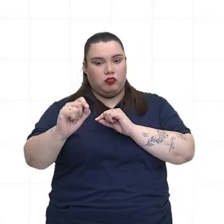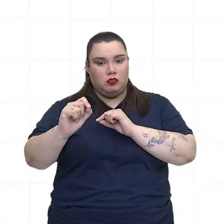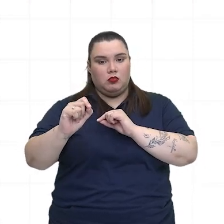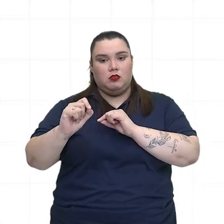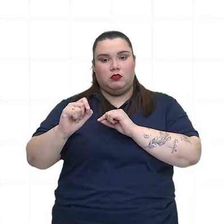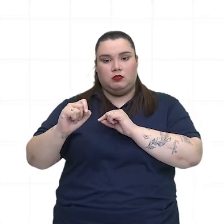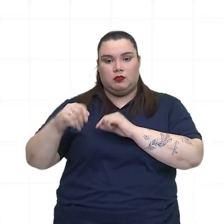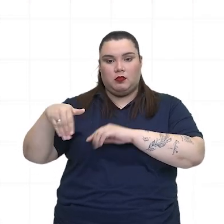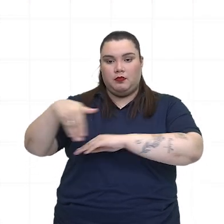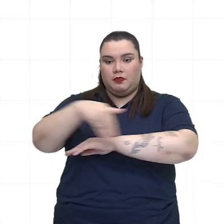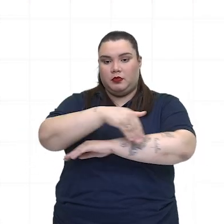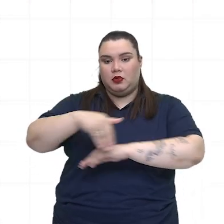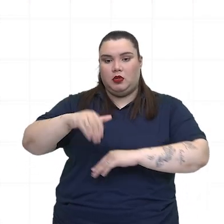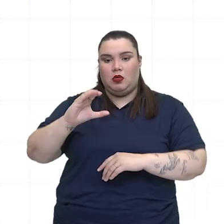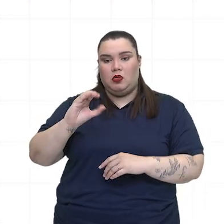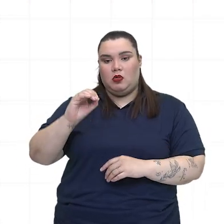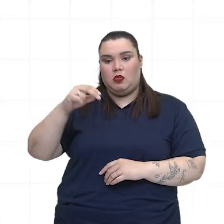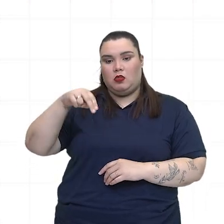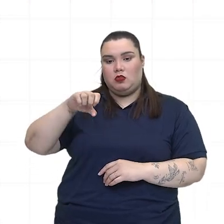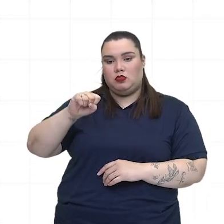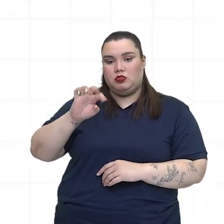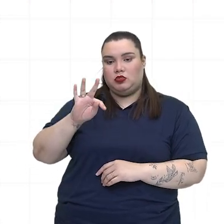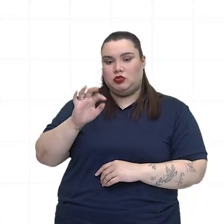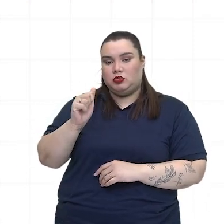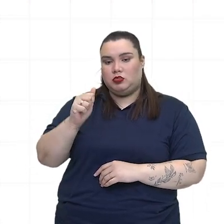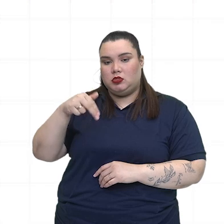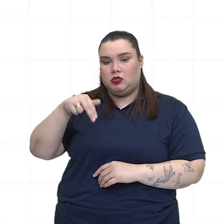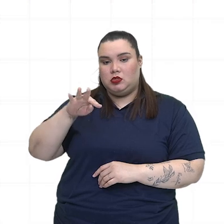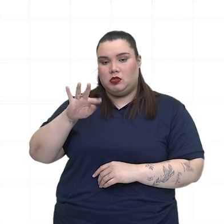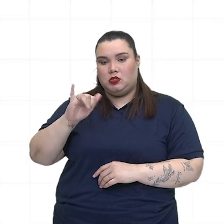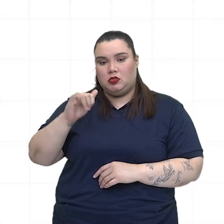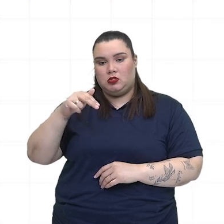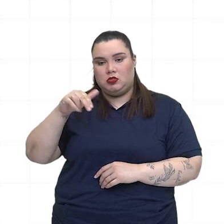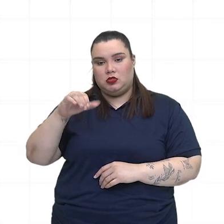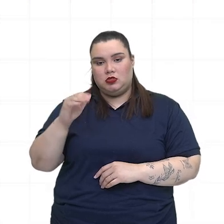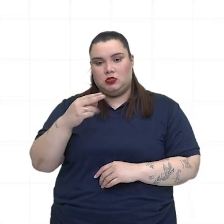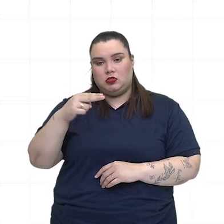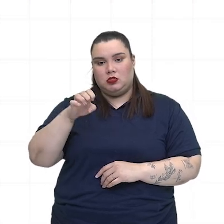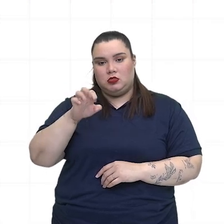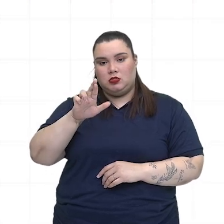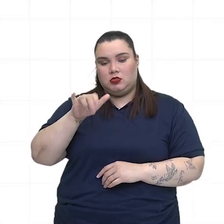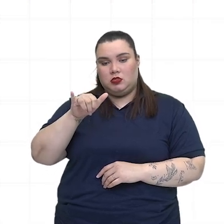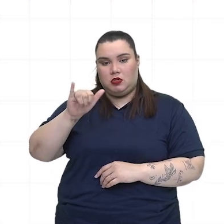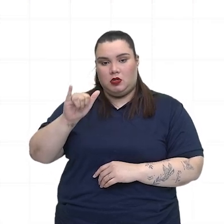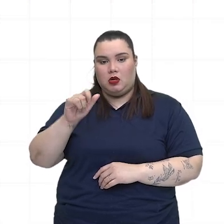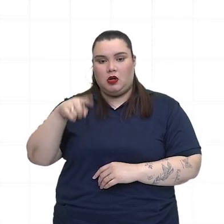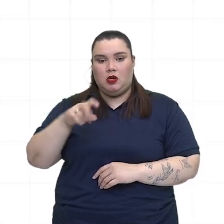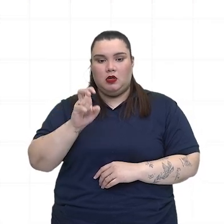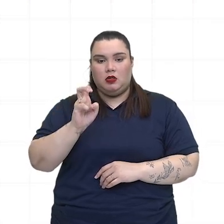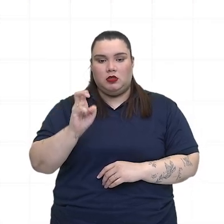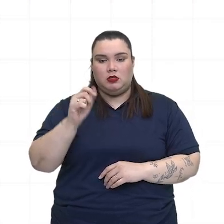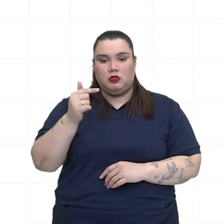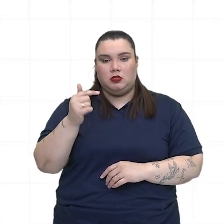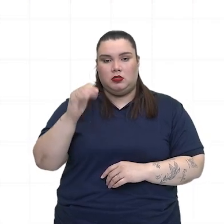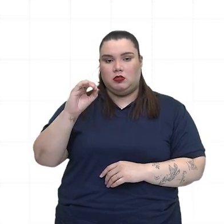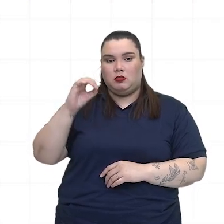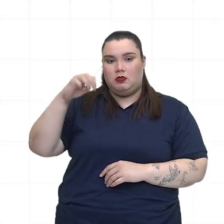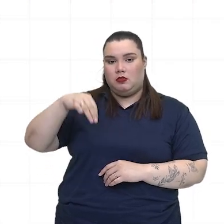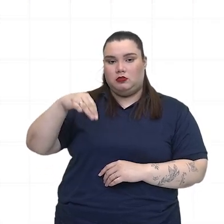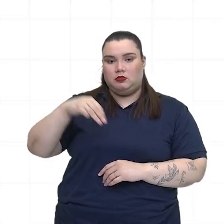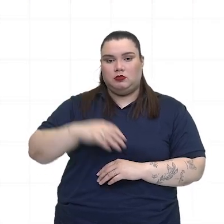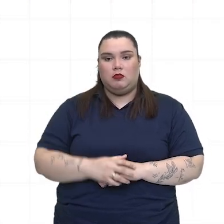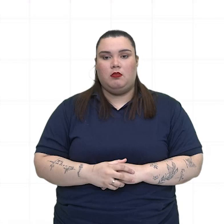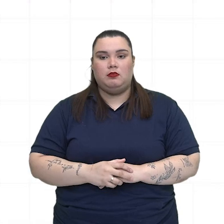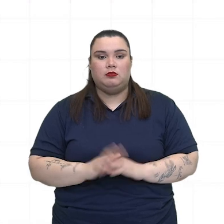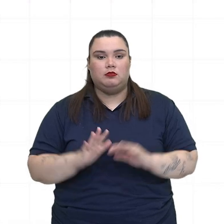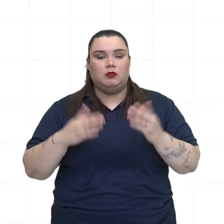Avenida Constantino Neri, é de 570 metros. Aí vem as perguntas, né, os comandos.